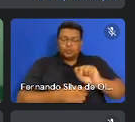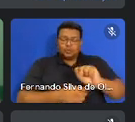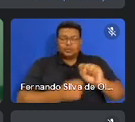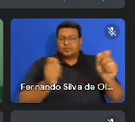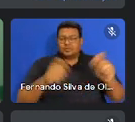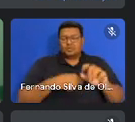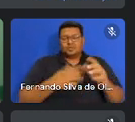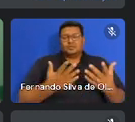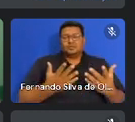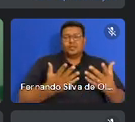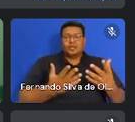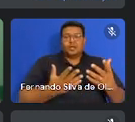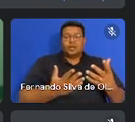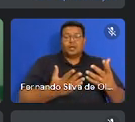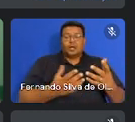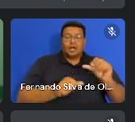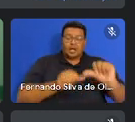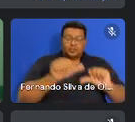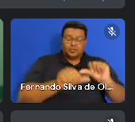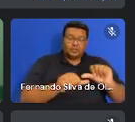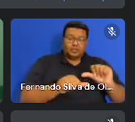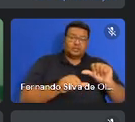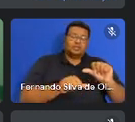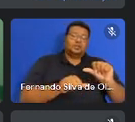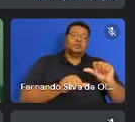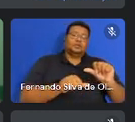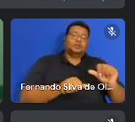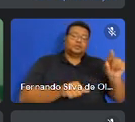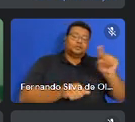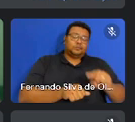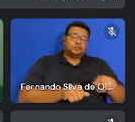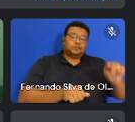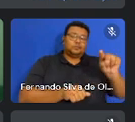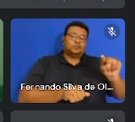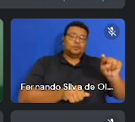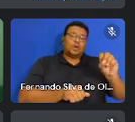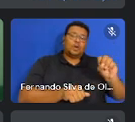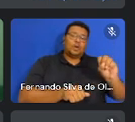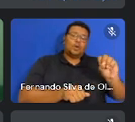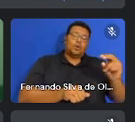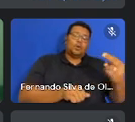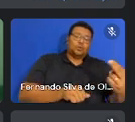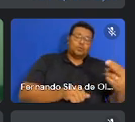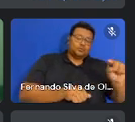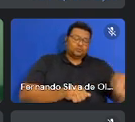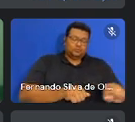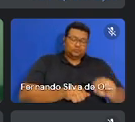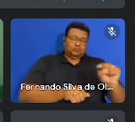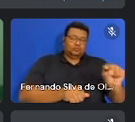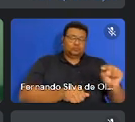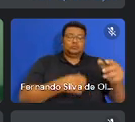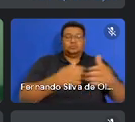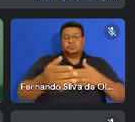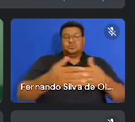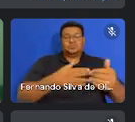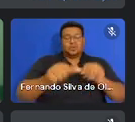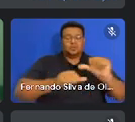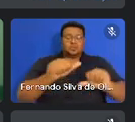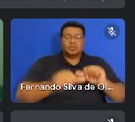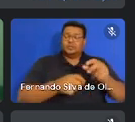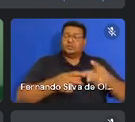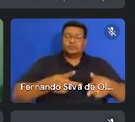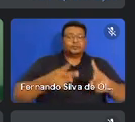A rotação não altera o padrão do ladrilhamento. O que importa é que eu tenho a